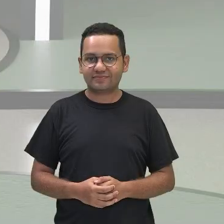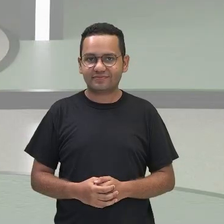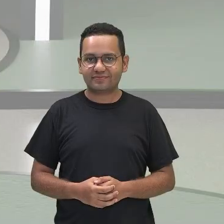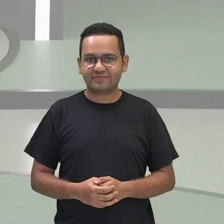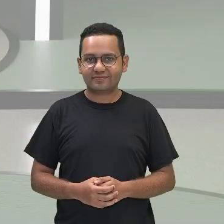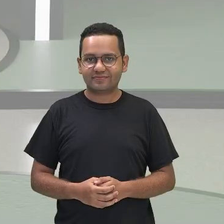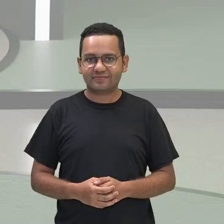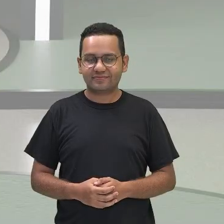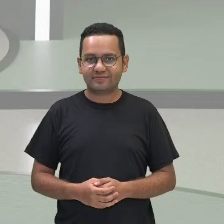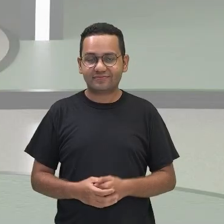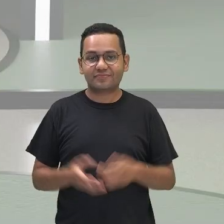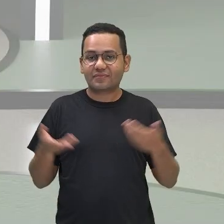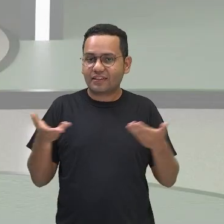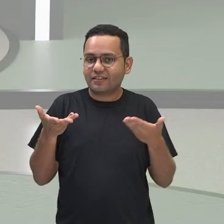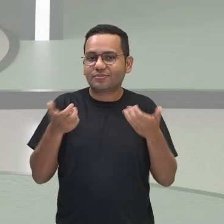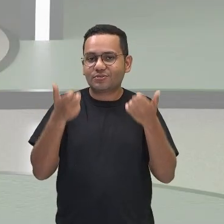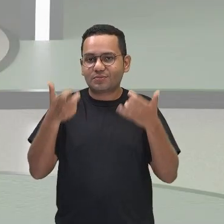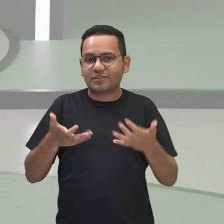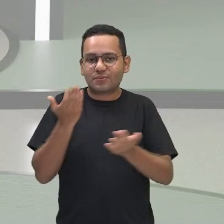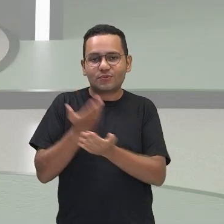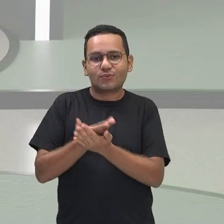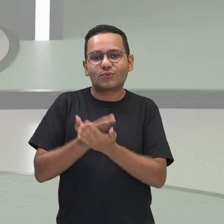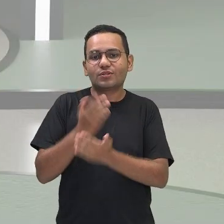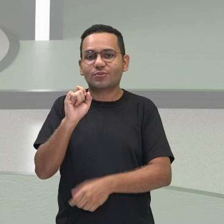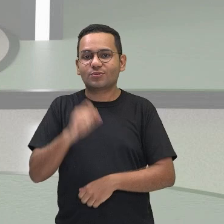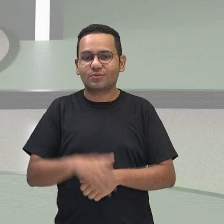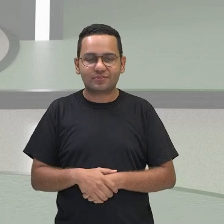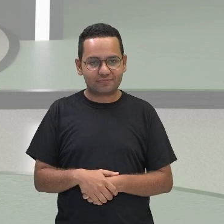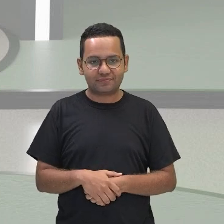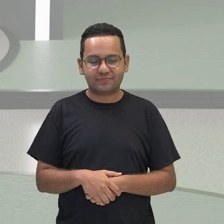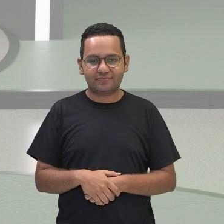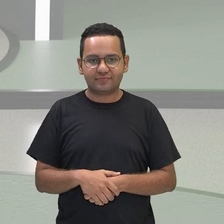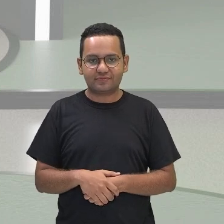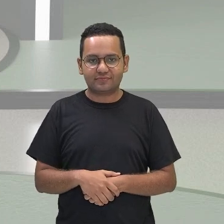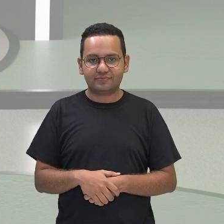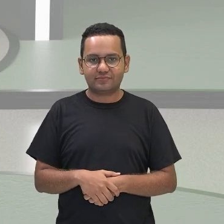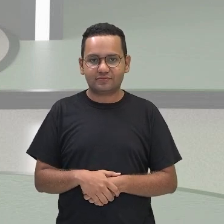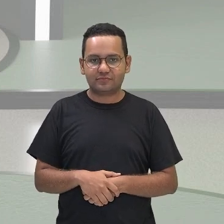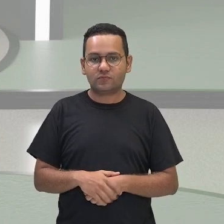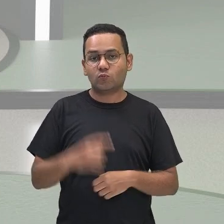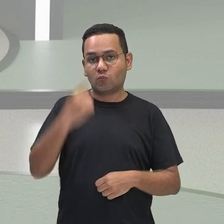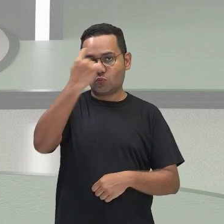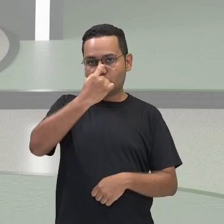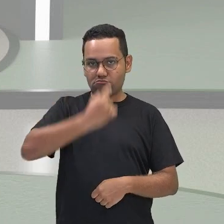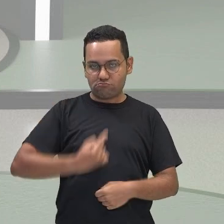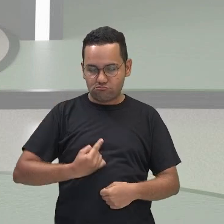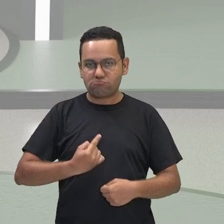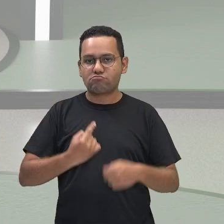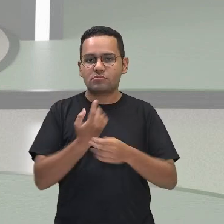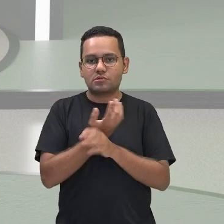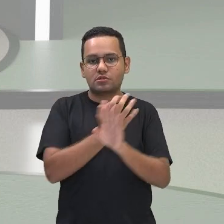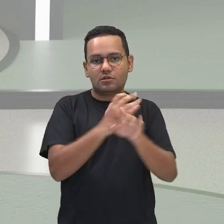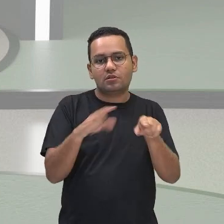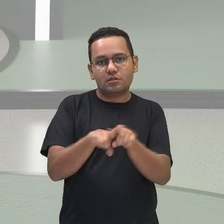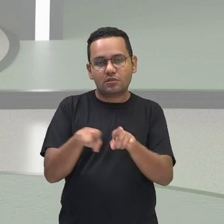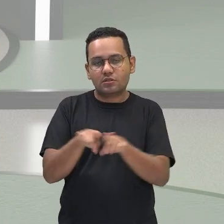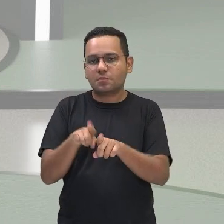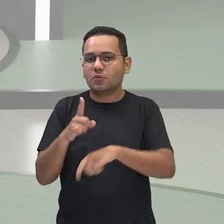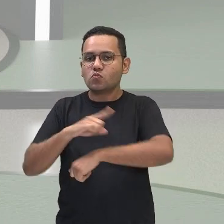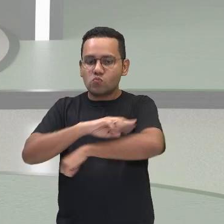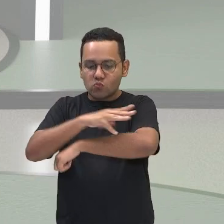Olá! Vamos falar sobre o nosso sistema esquelético e sistema muscular.